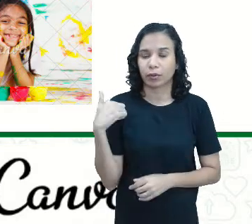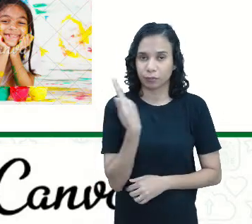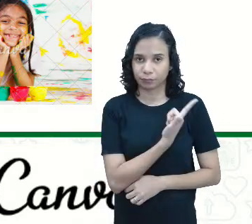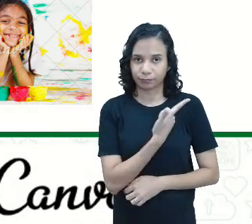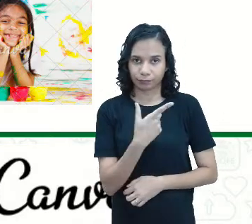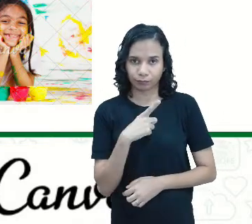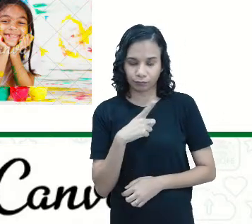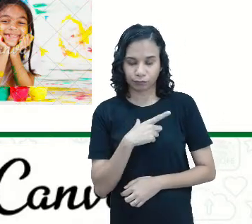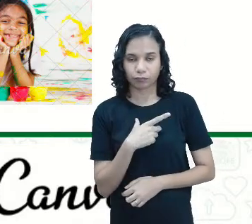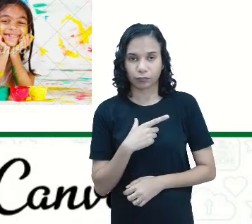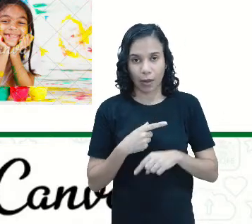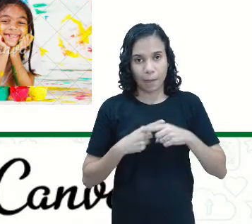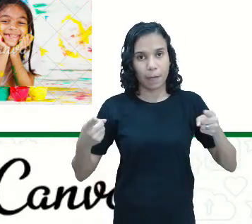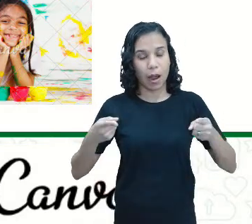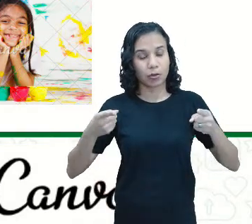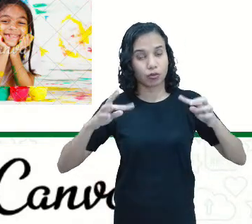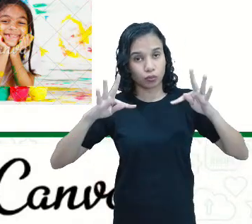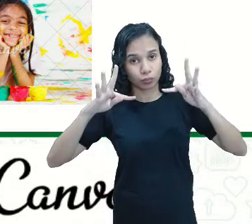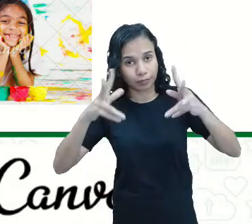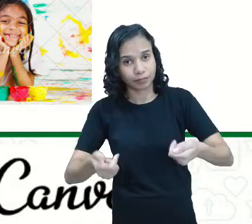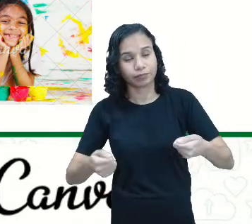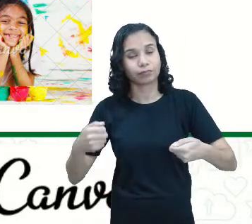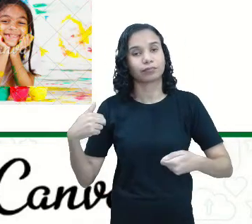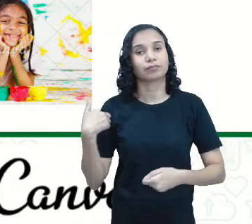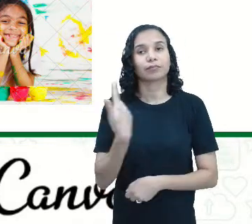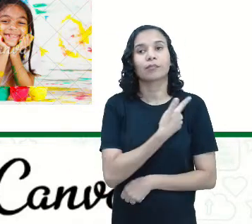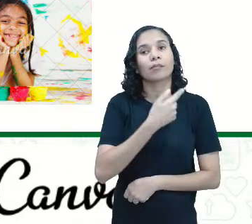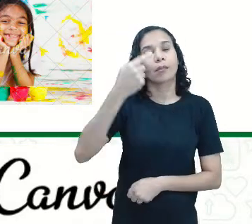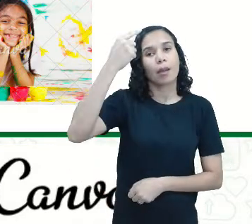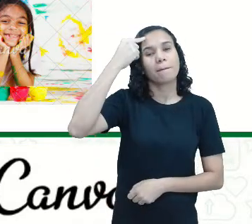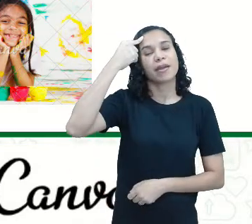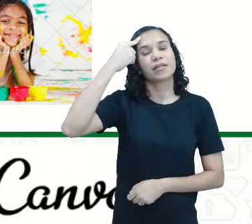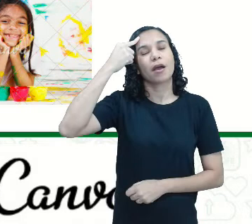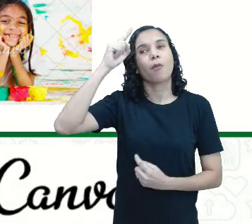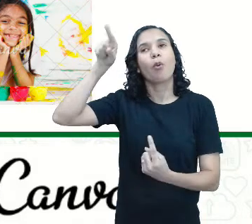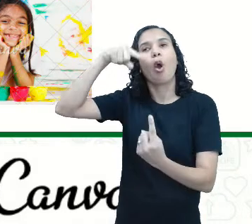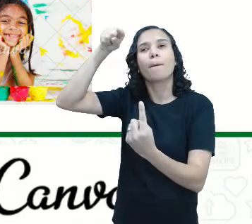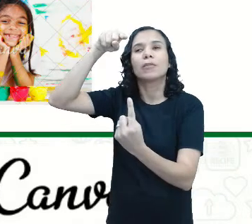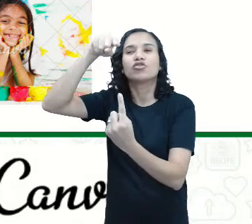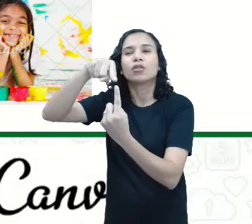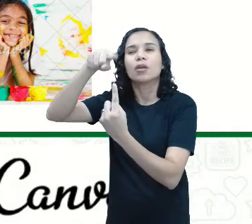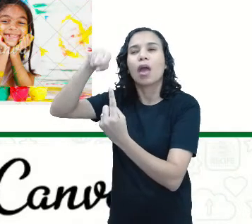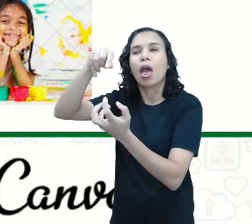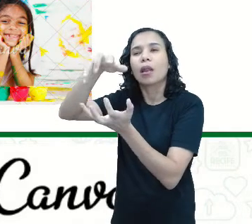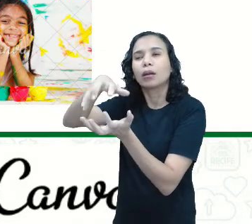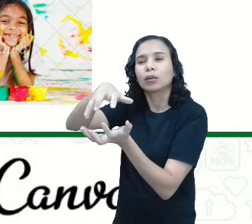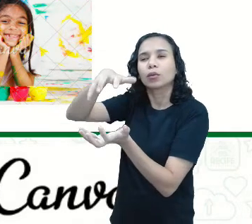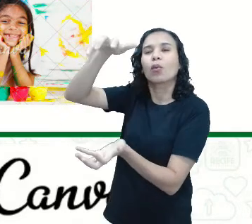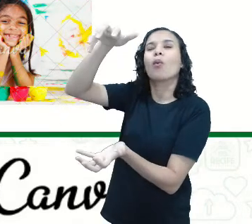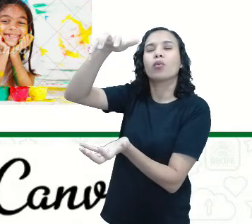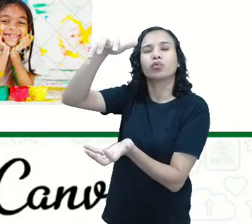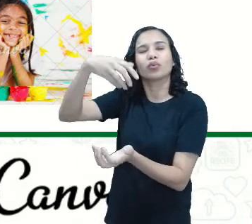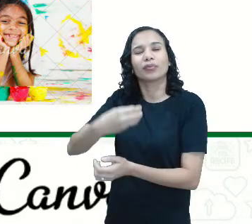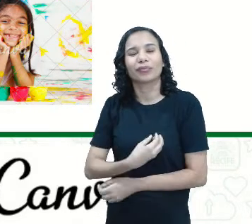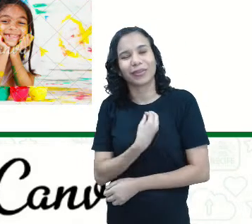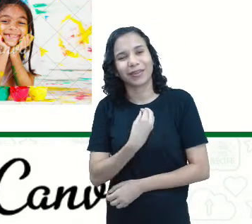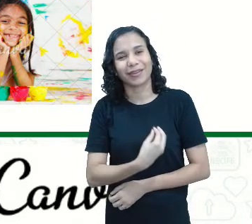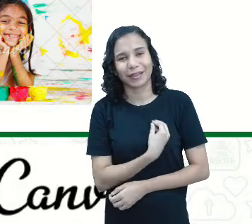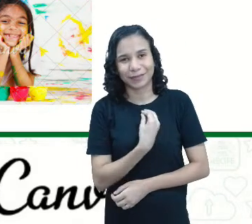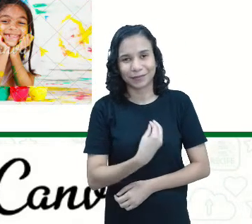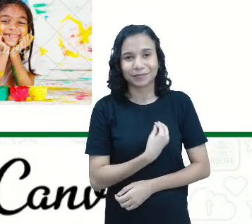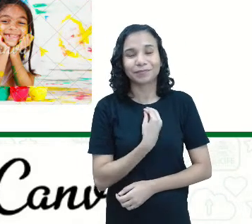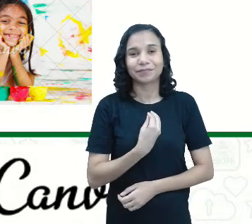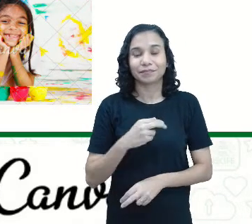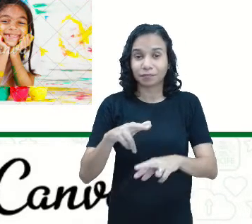nós passamos. Mas todos nós pensamos em chegar até a fase de envelhecer, né? A fase idosa.